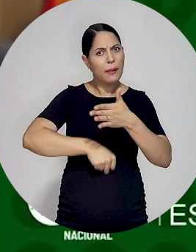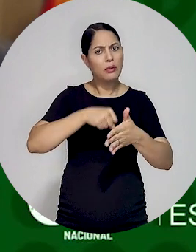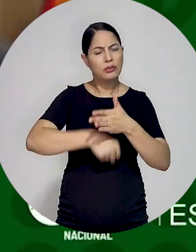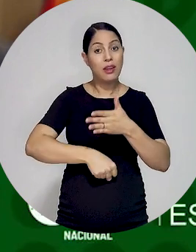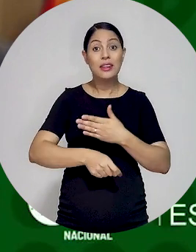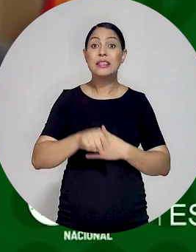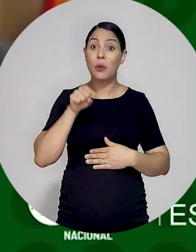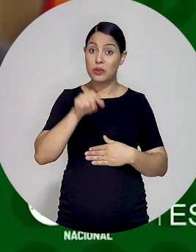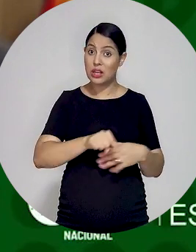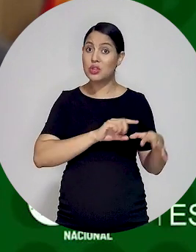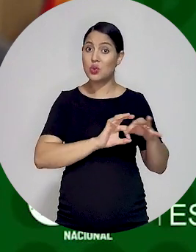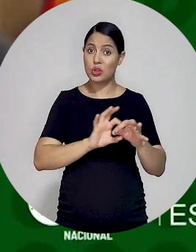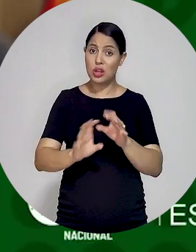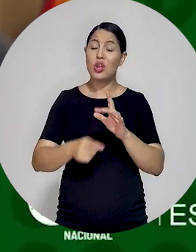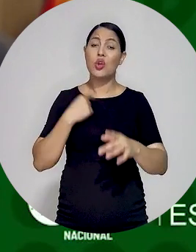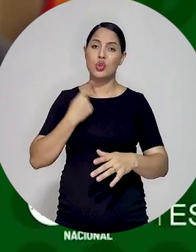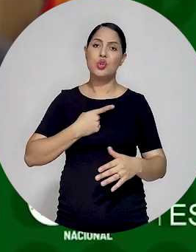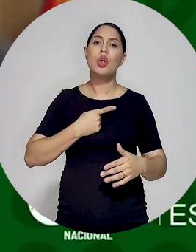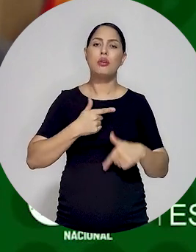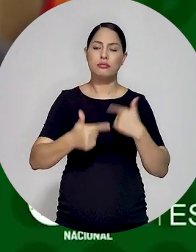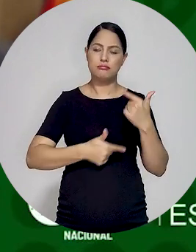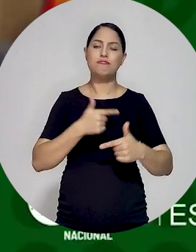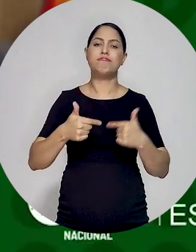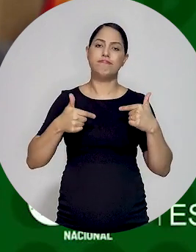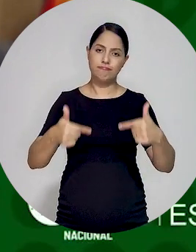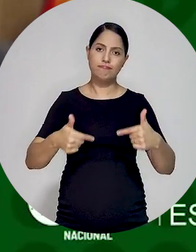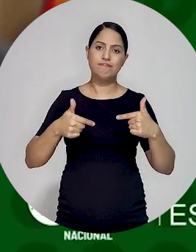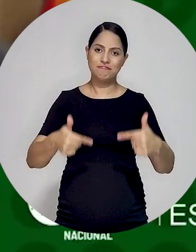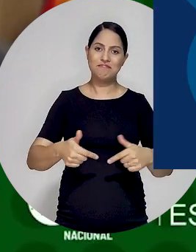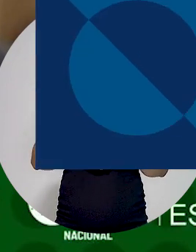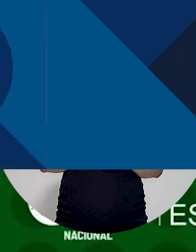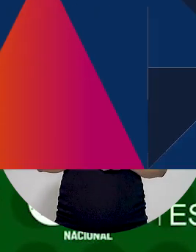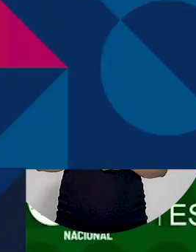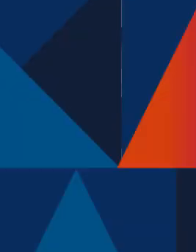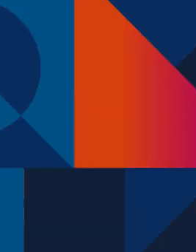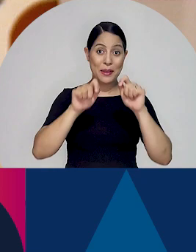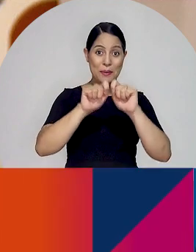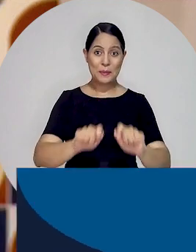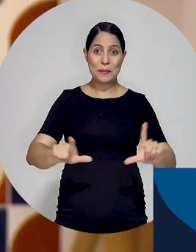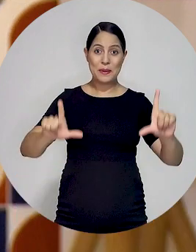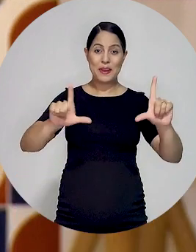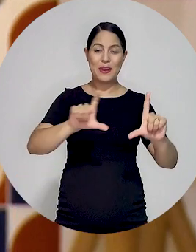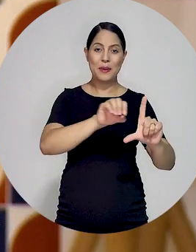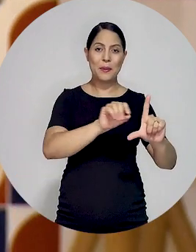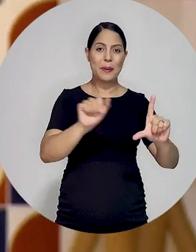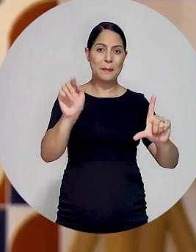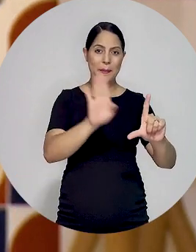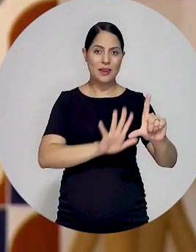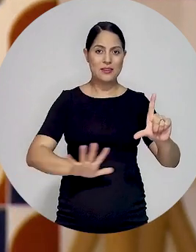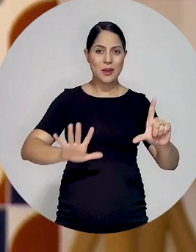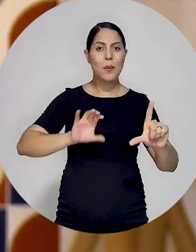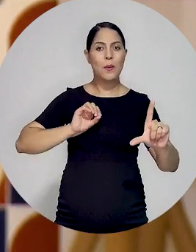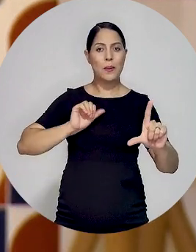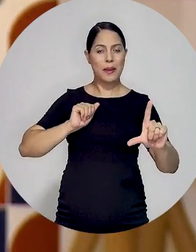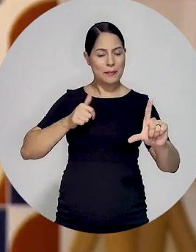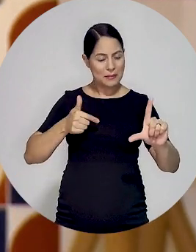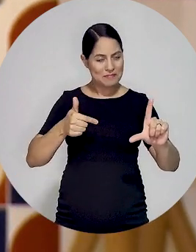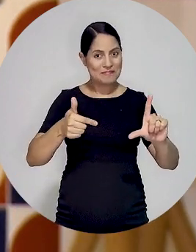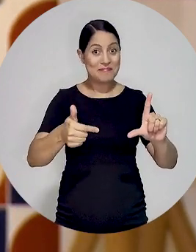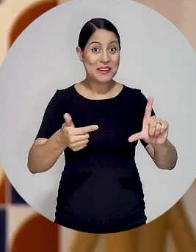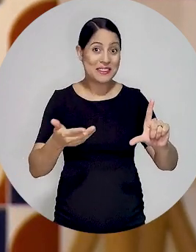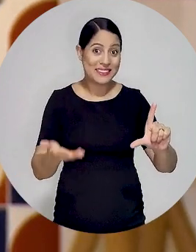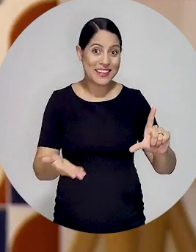ideal nós temos que levar para o exercício da nossa atividade Este programa é mais uma produção da Ordem